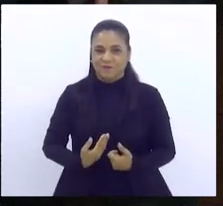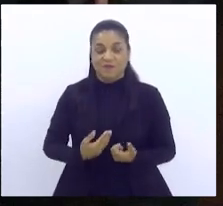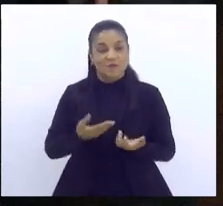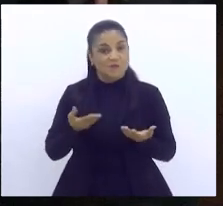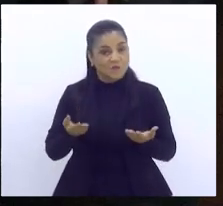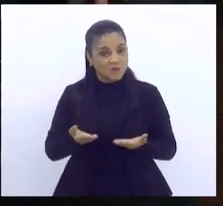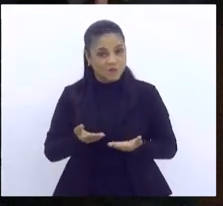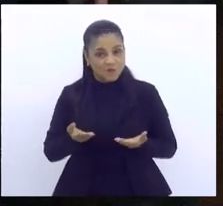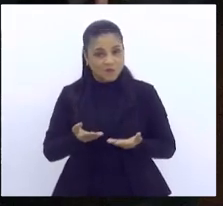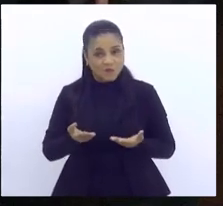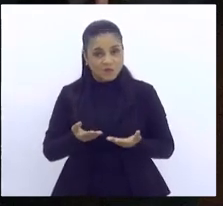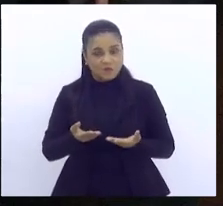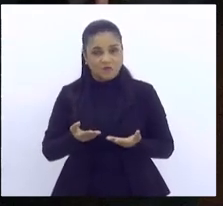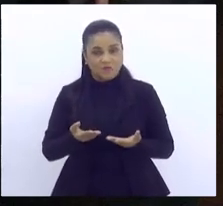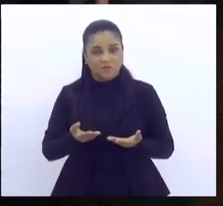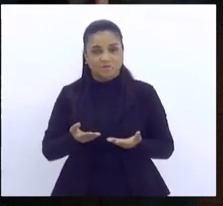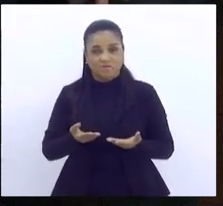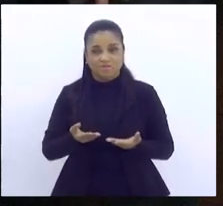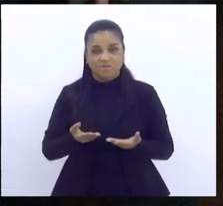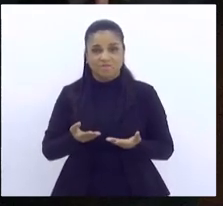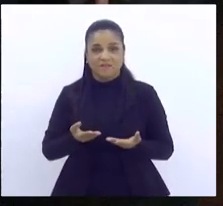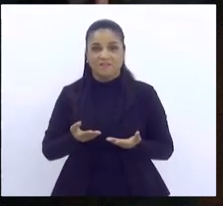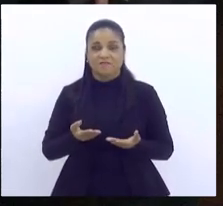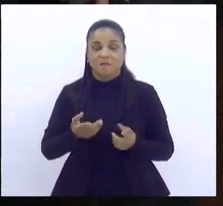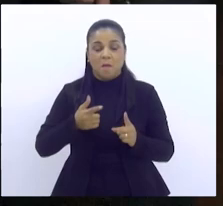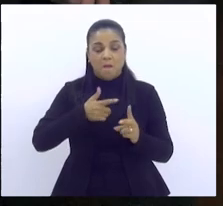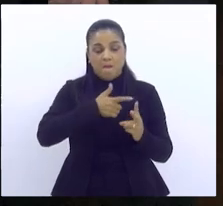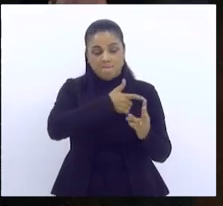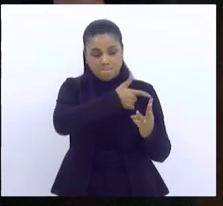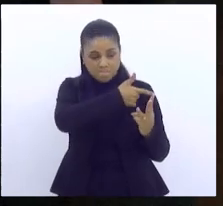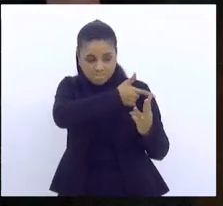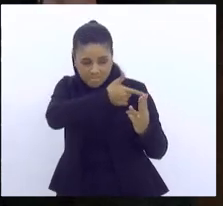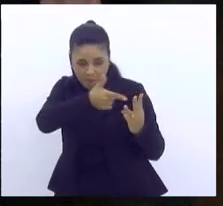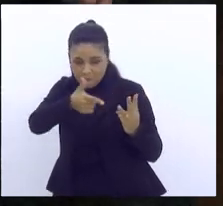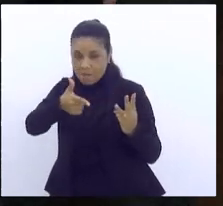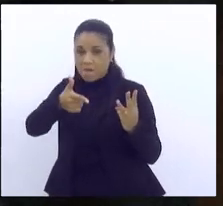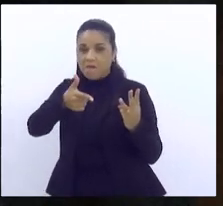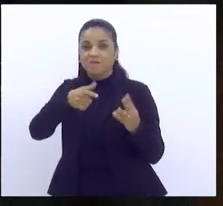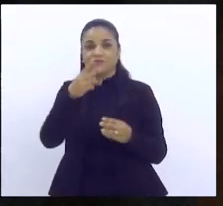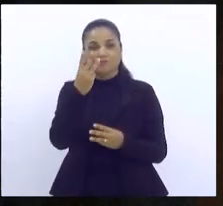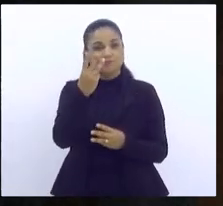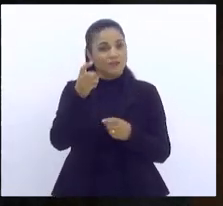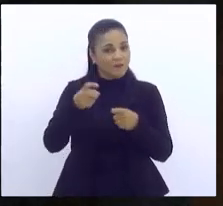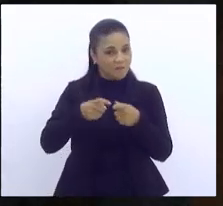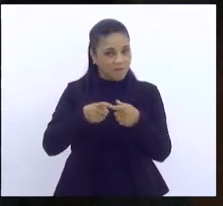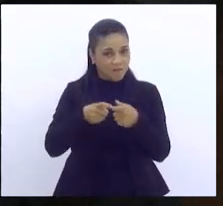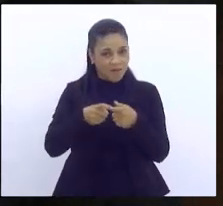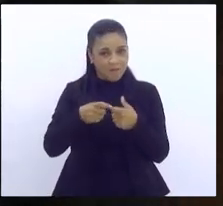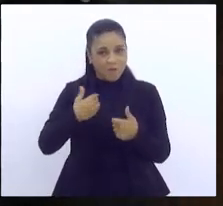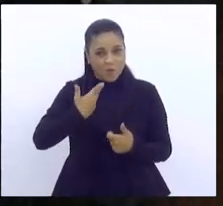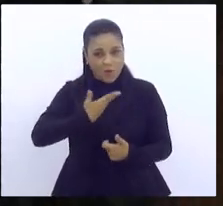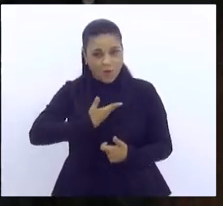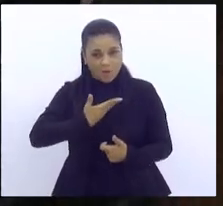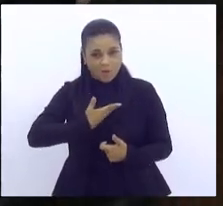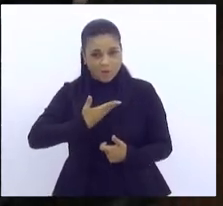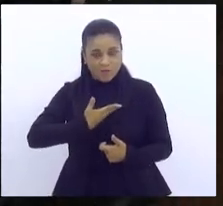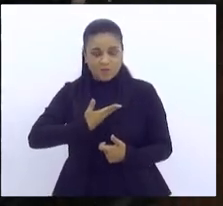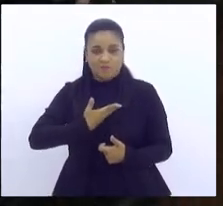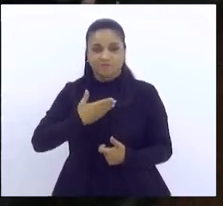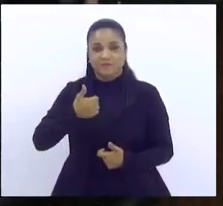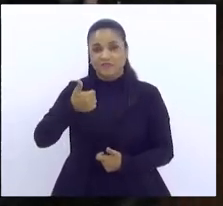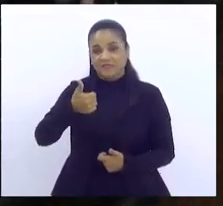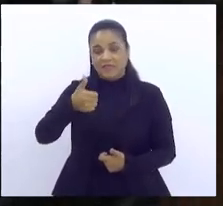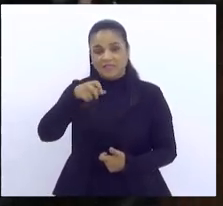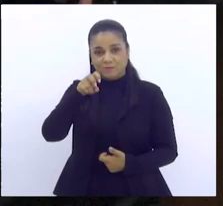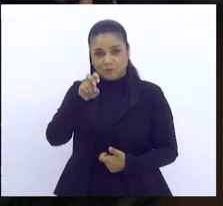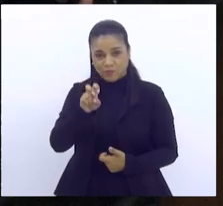Hoje, vindo à tona depois da morte dos 3 médicos, do meu colega do 15º Batalhão, batalhão que sou